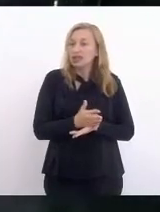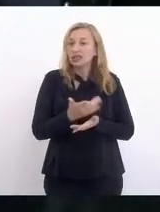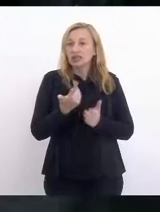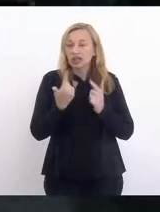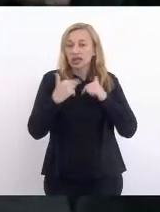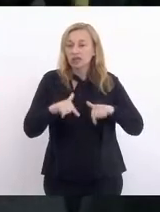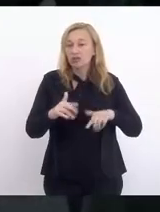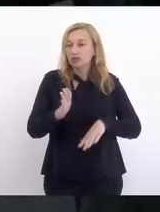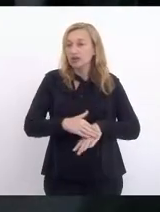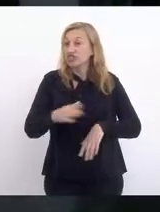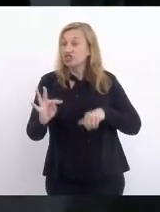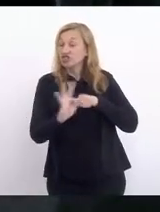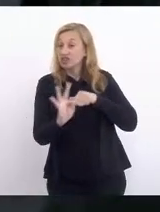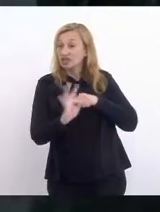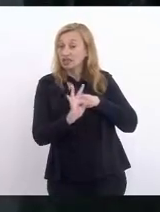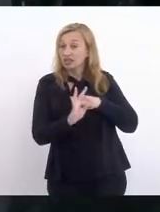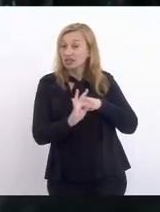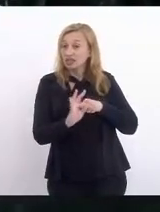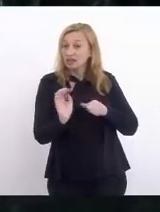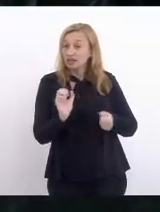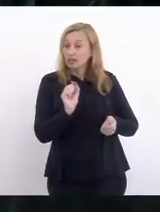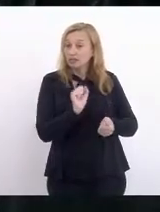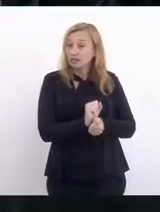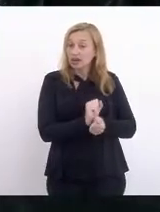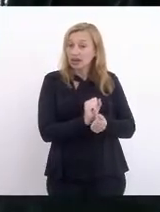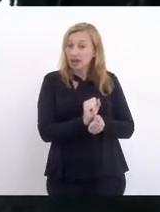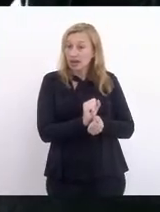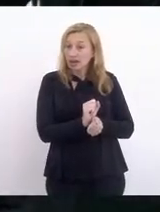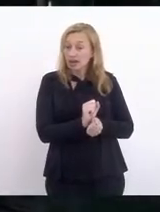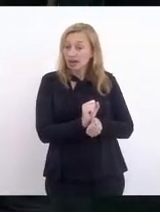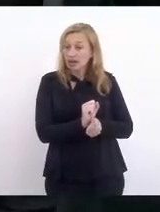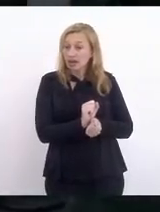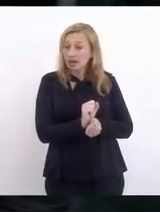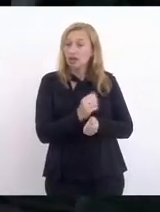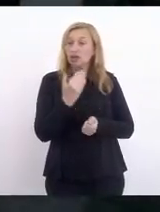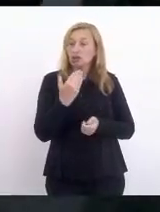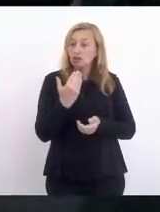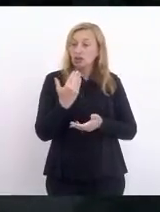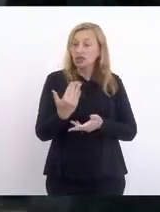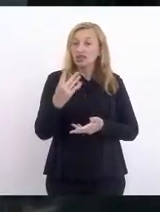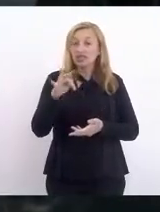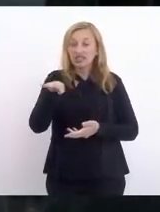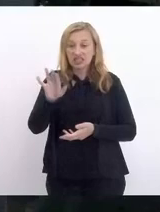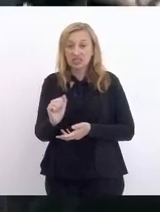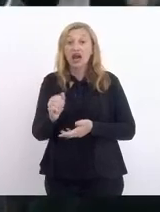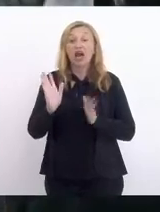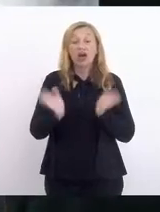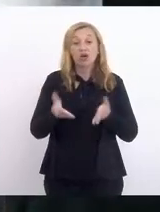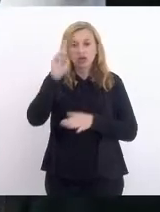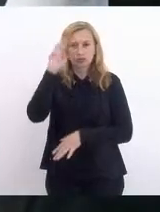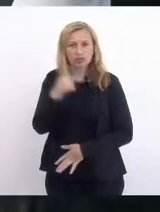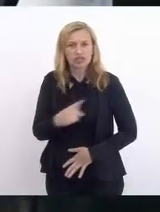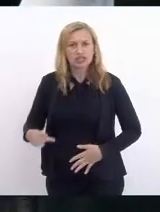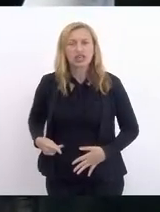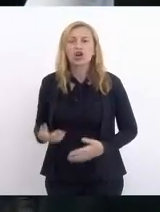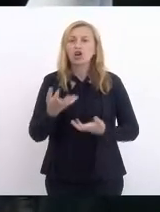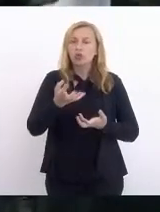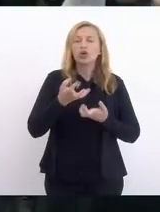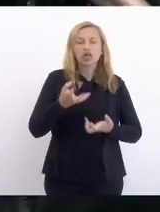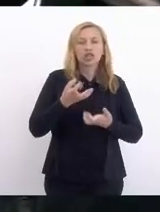linguagem mais técnica faz cessar o efeito das a licença agora seu presidente a